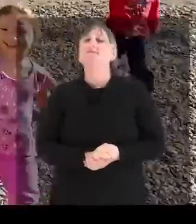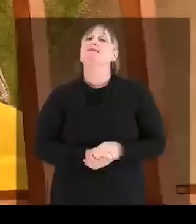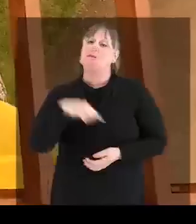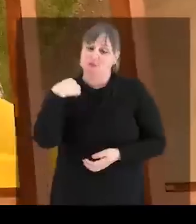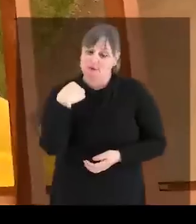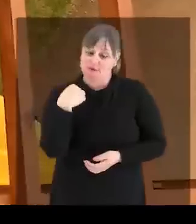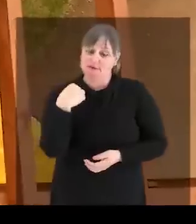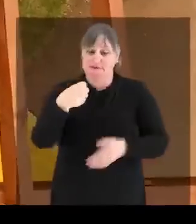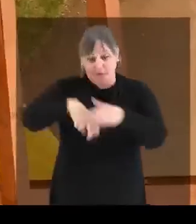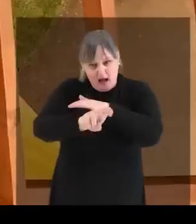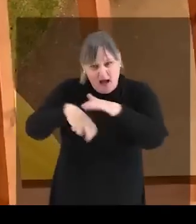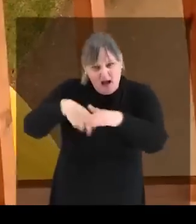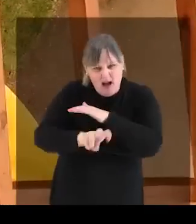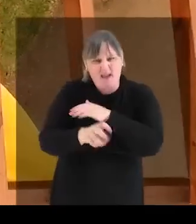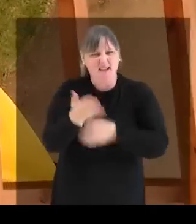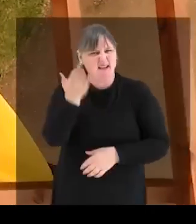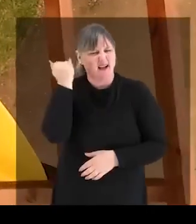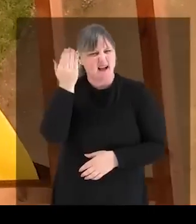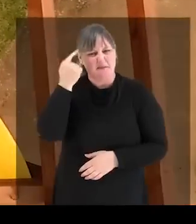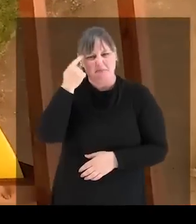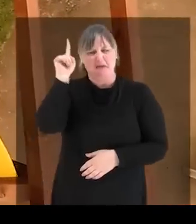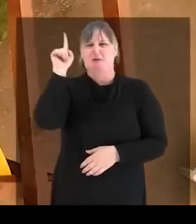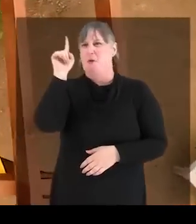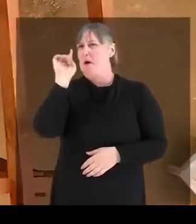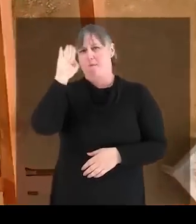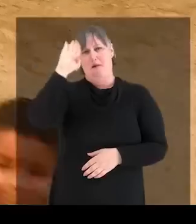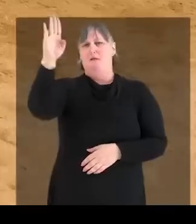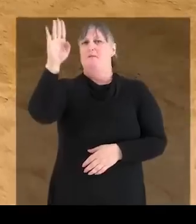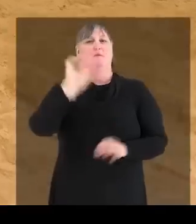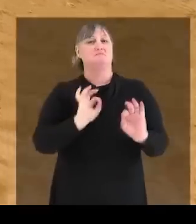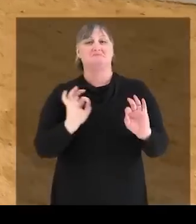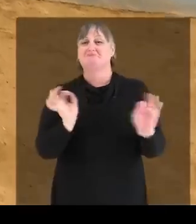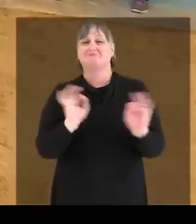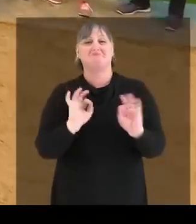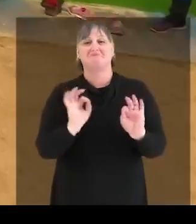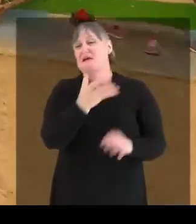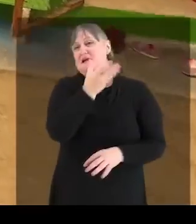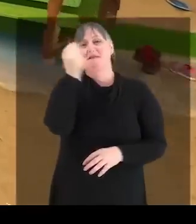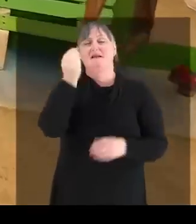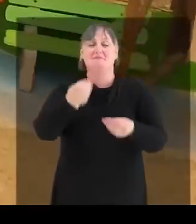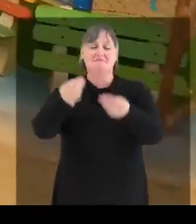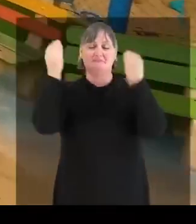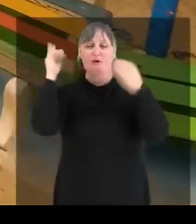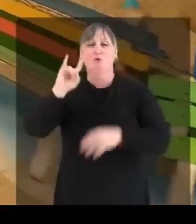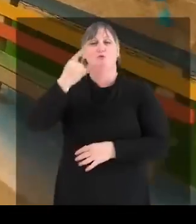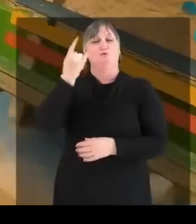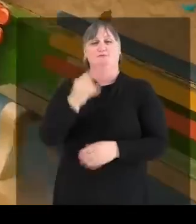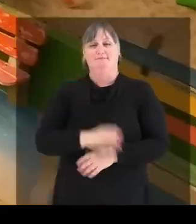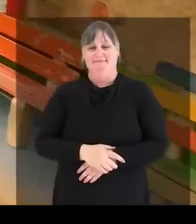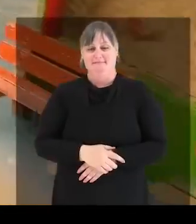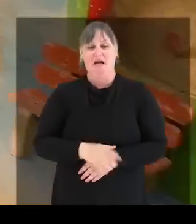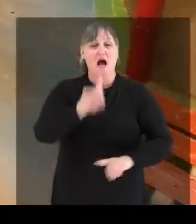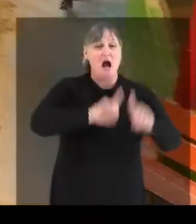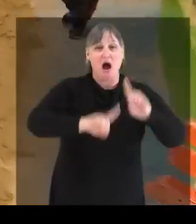os parques infantis, que foi o pontapé inicial de tudo isso, ficaram praticamente em último lugar. Em